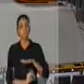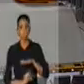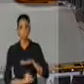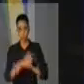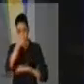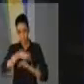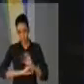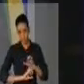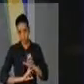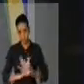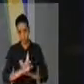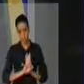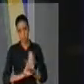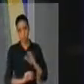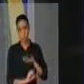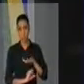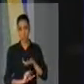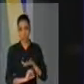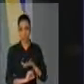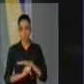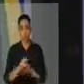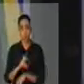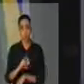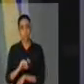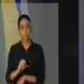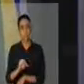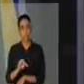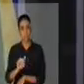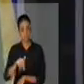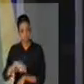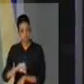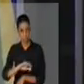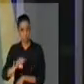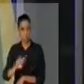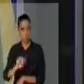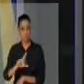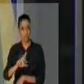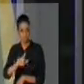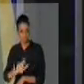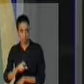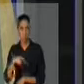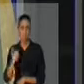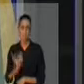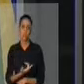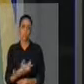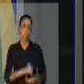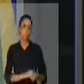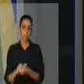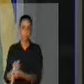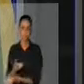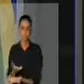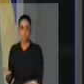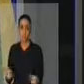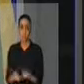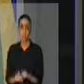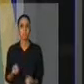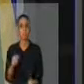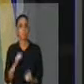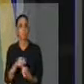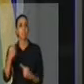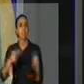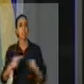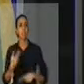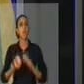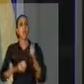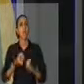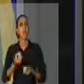Varela, ao deputado Caio Nácio, por estar nos proporcionando esse momento para discutir a questão da oncologia,